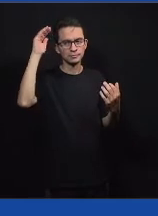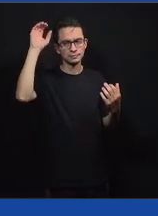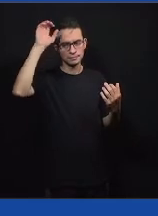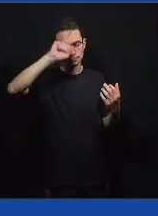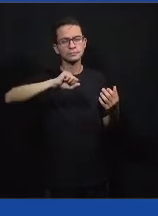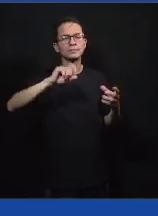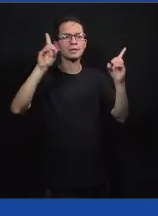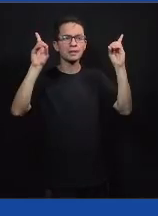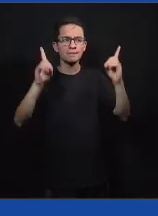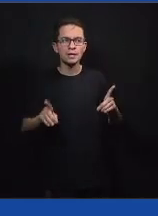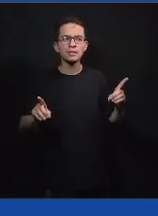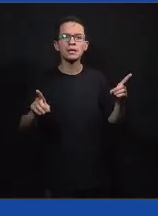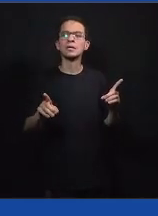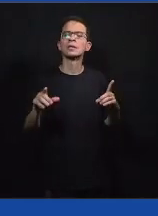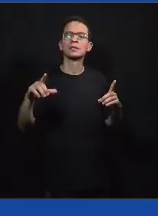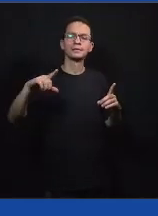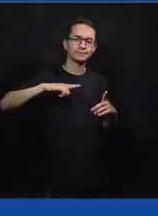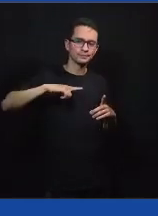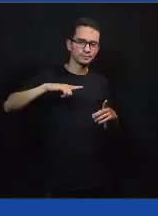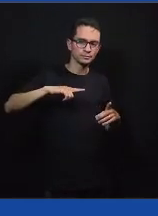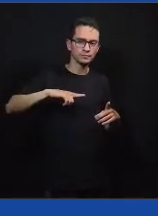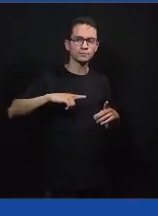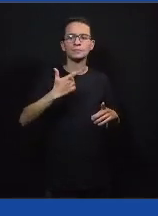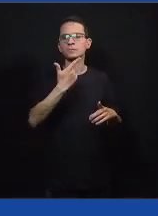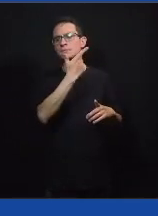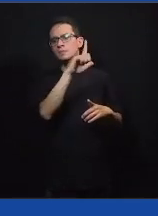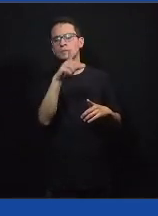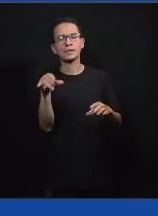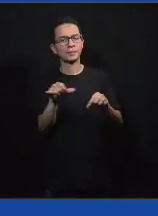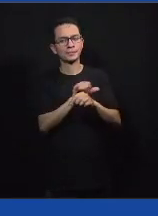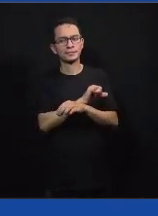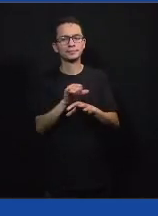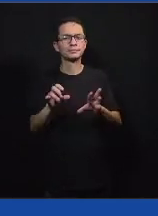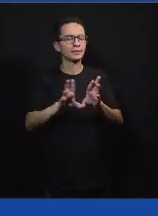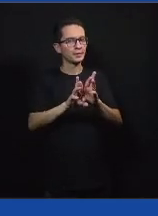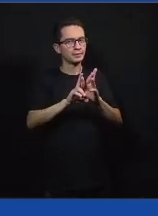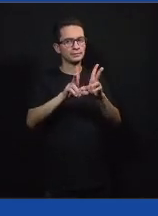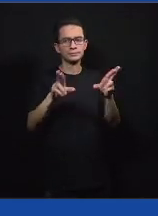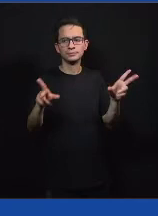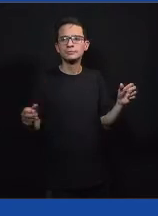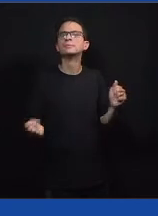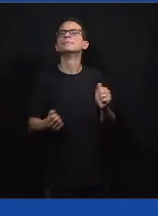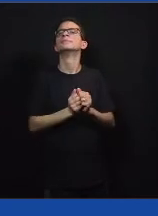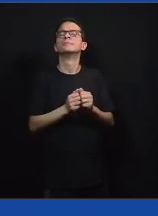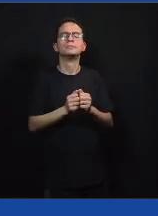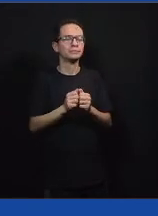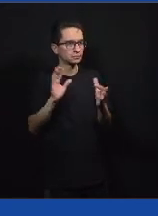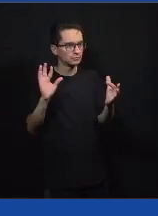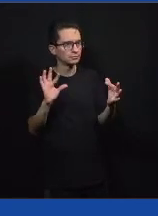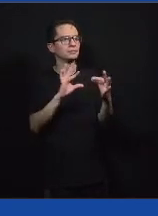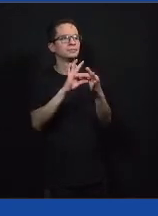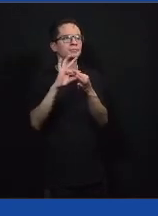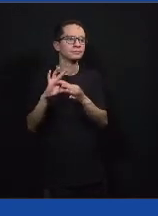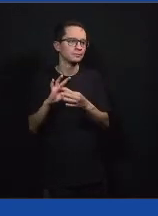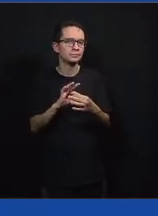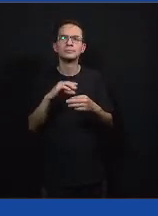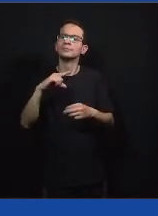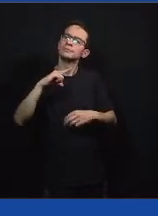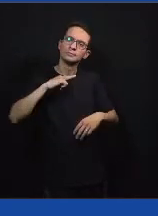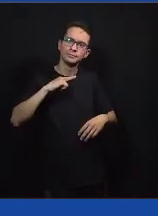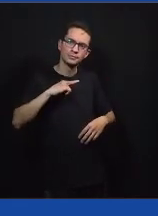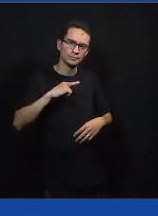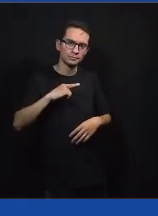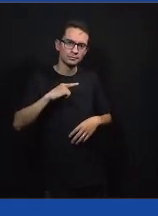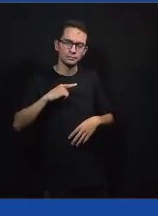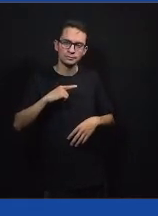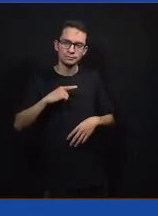se você tiver alguma dúvida também de alguns outros quatro projetos o que que é rico a gente fez parte a artnet foi a